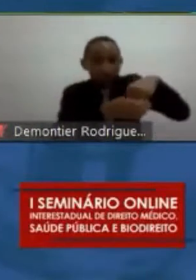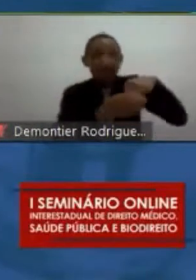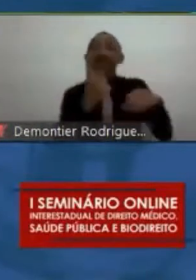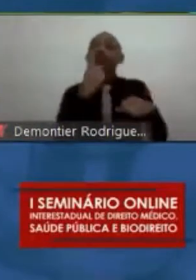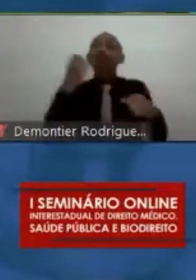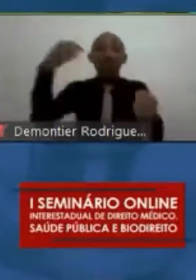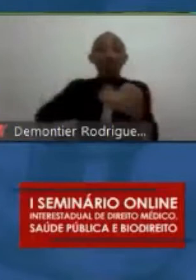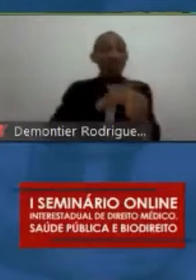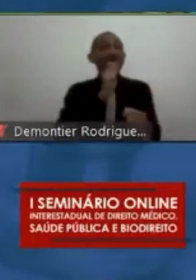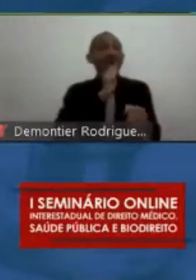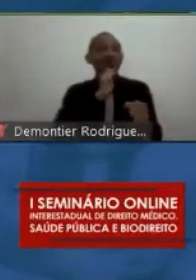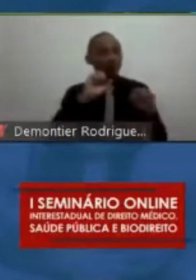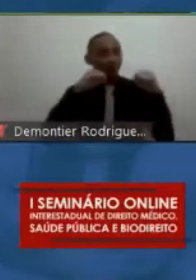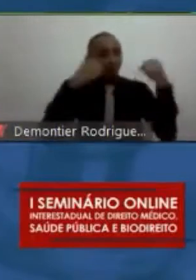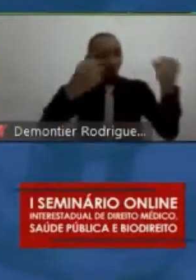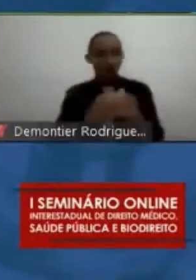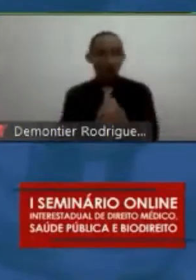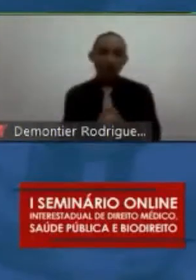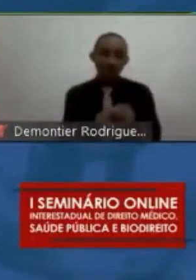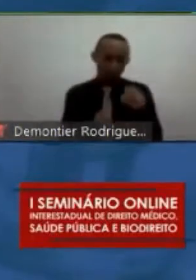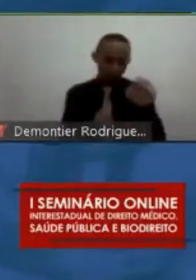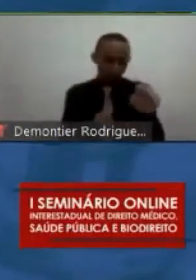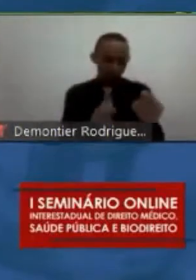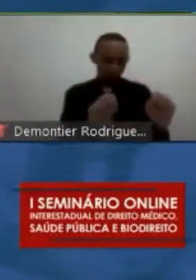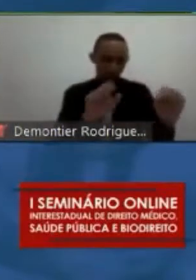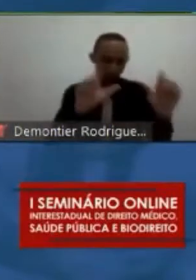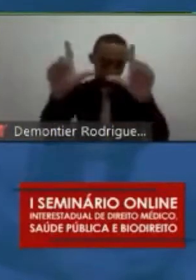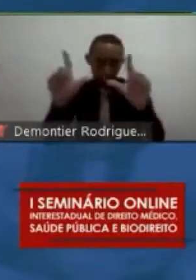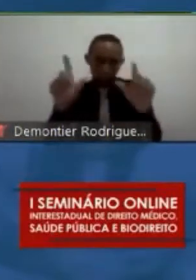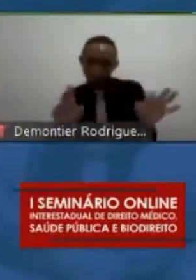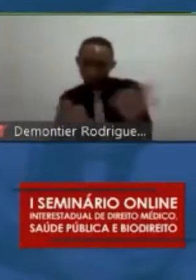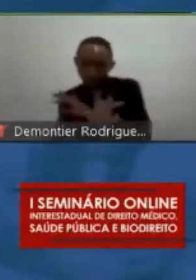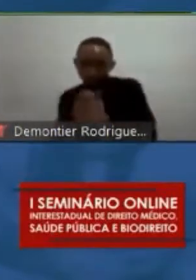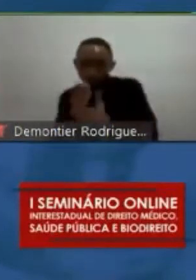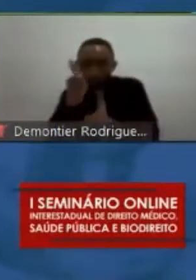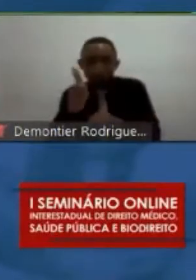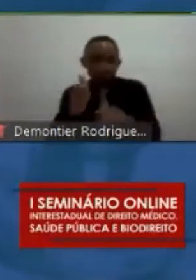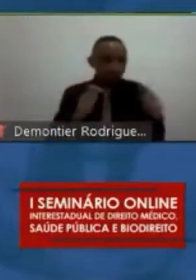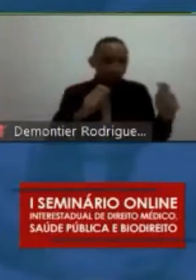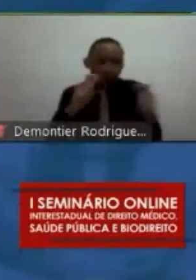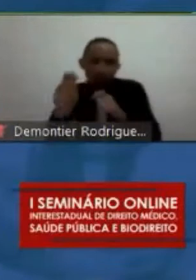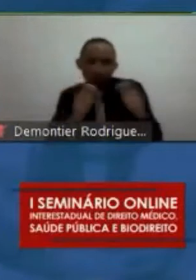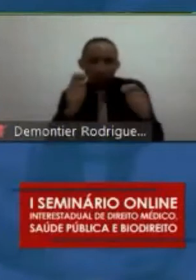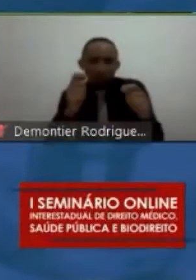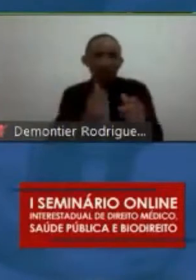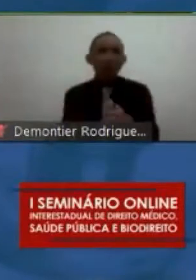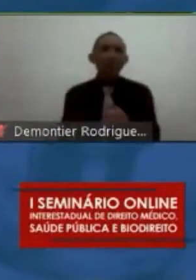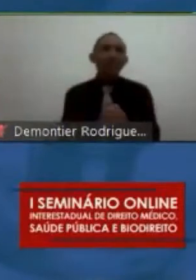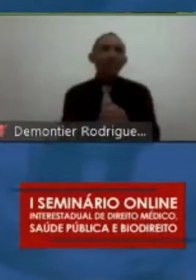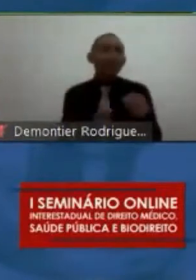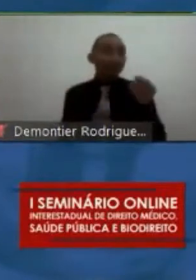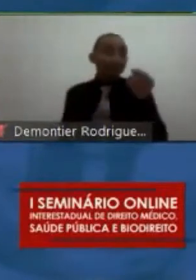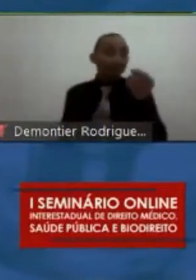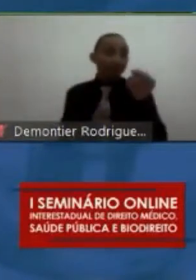resultados. E aqui é um caso bem interessante para concluir essa parte do custo, já chegando na minha conclusão. Este